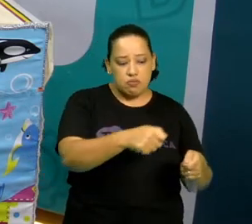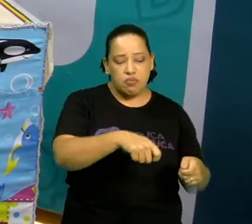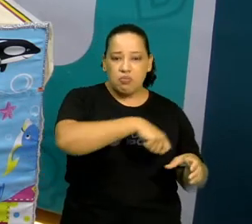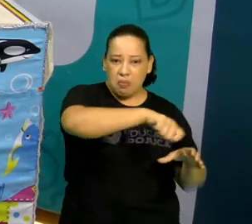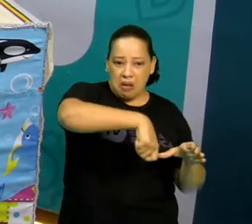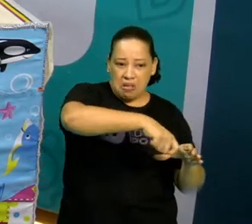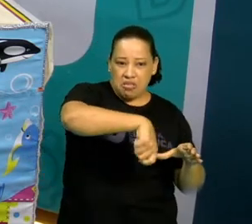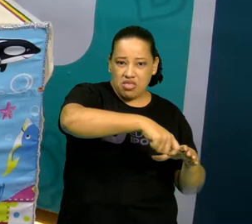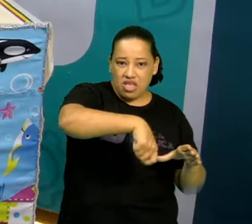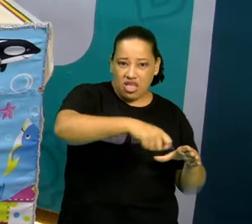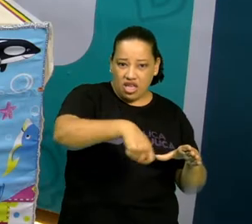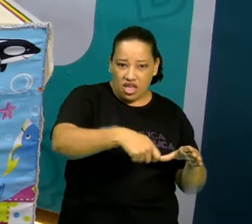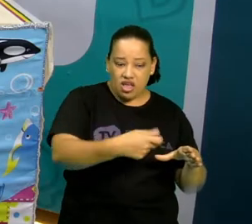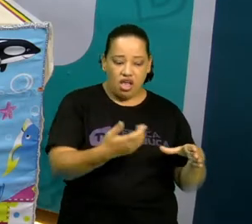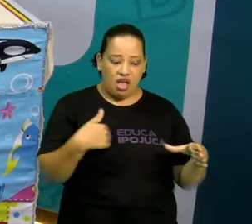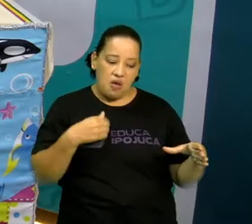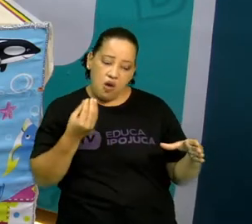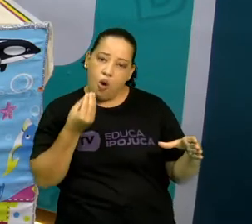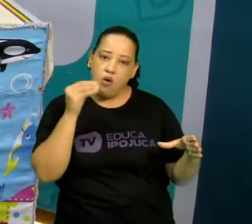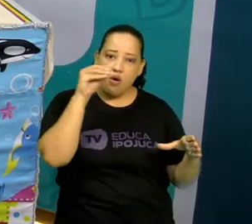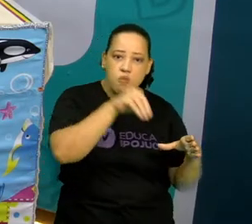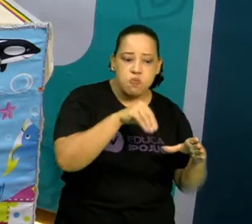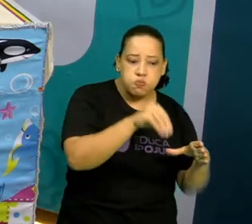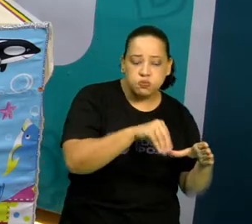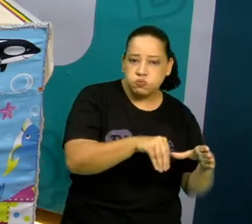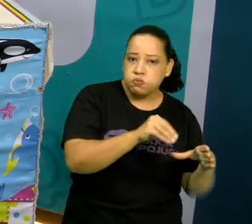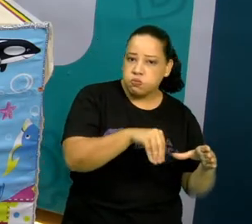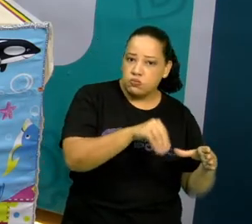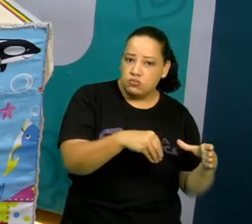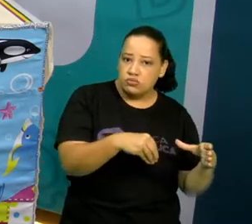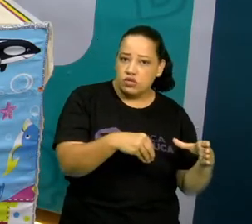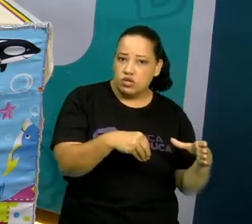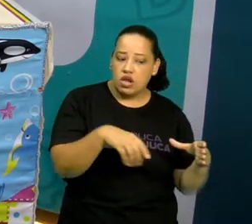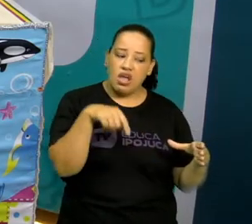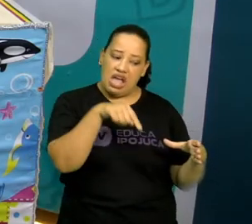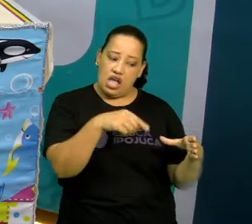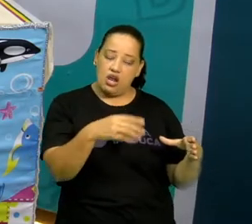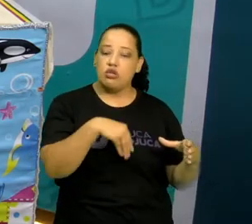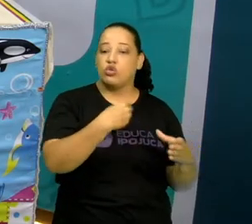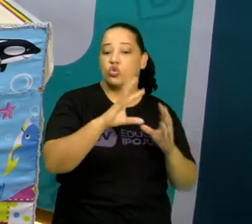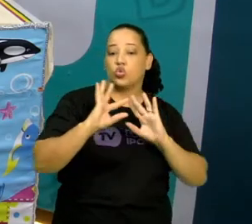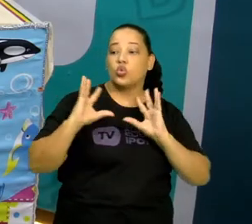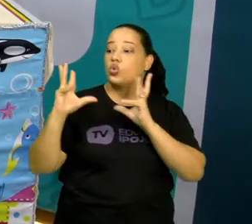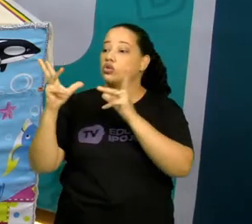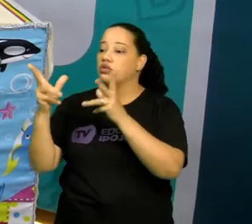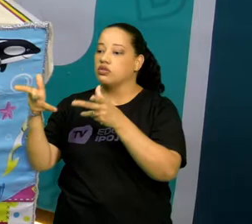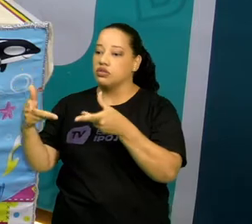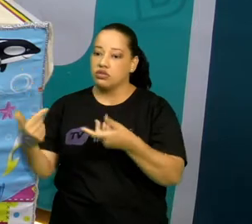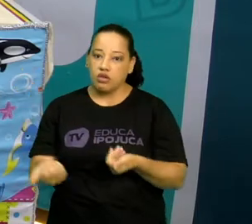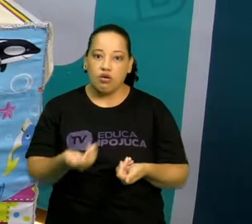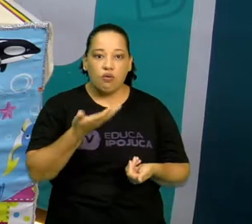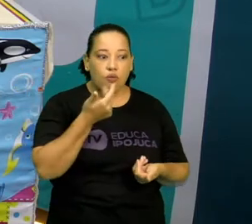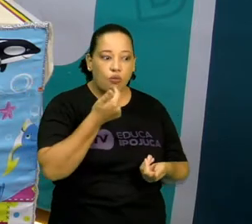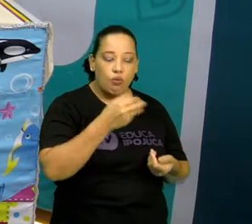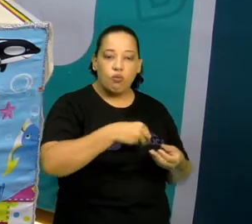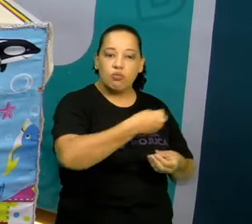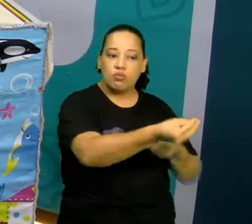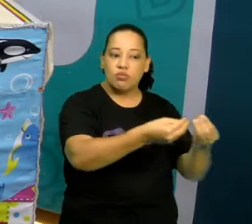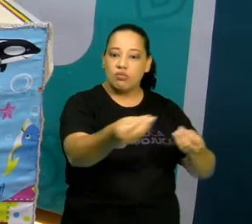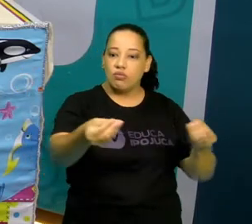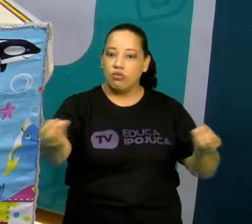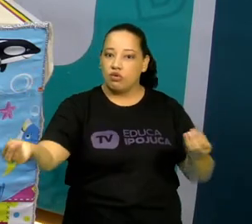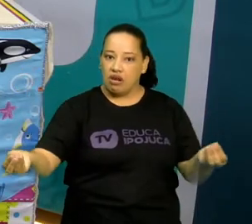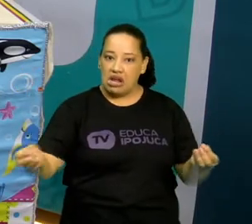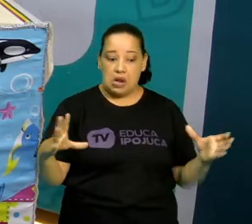Ele foi, ó... Logo, justamente na panela que tinha que servir a todos os convidados. É porque tinha muito. Não é